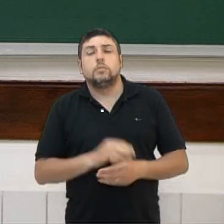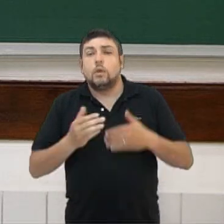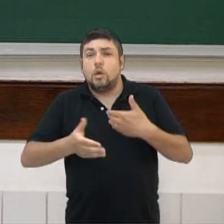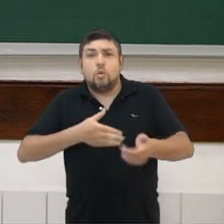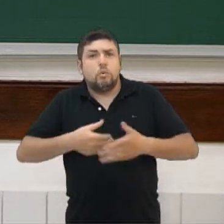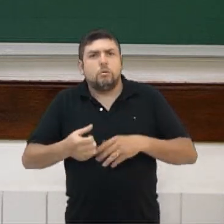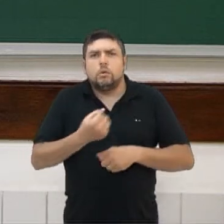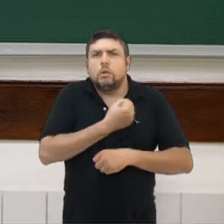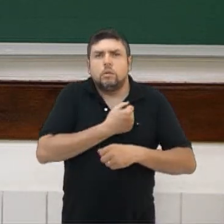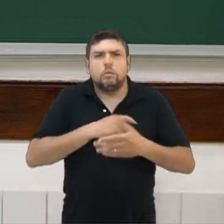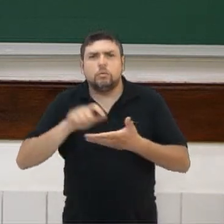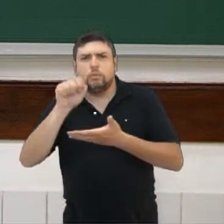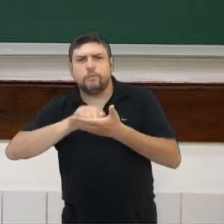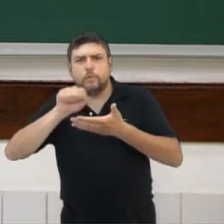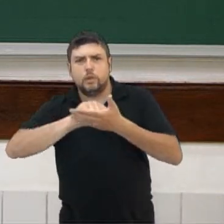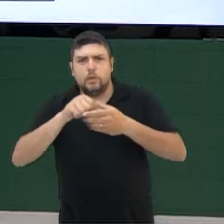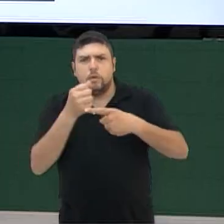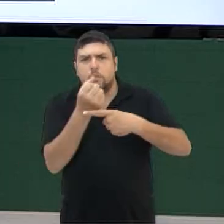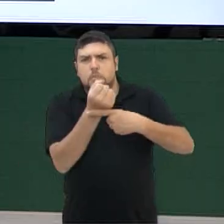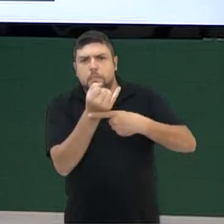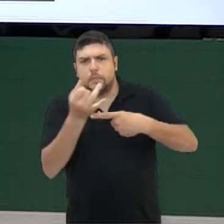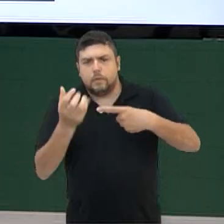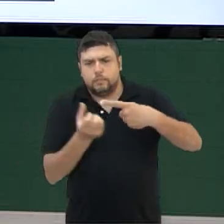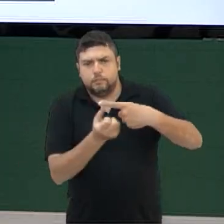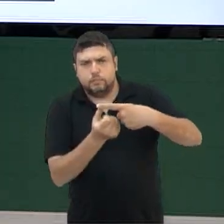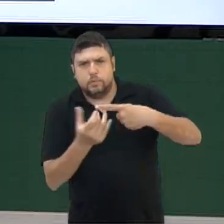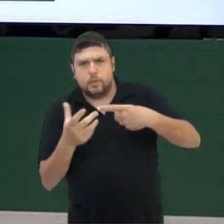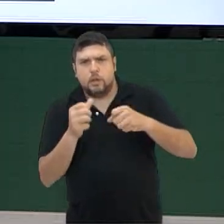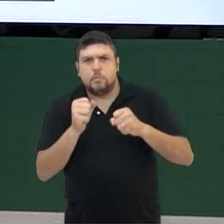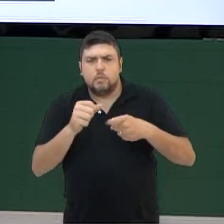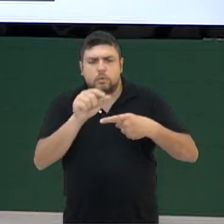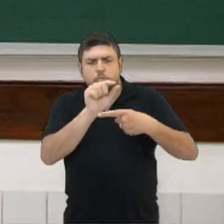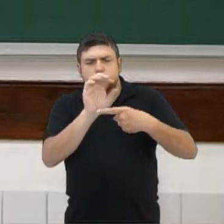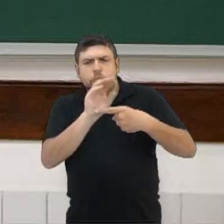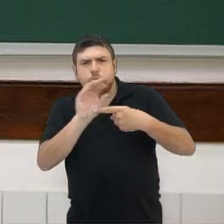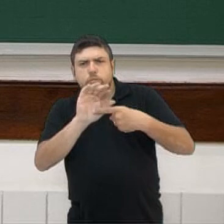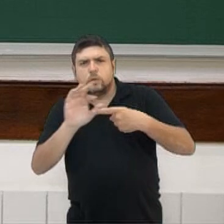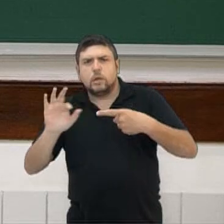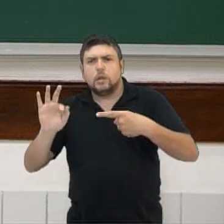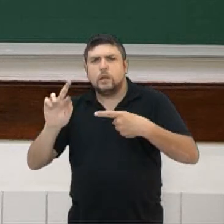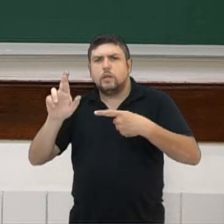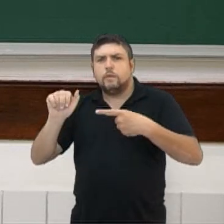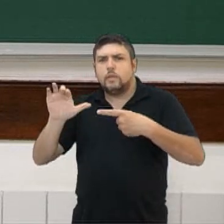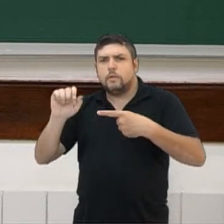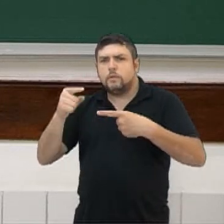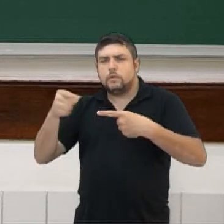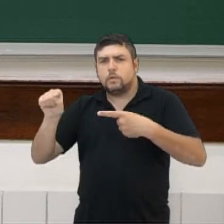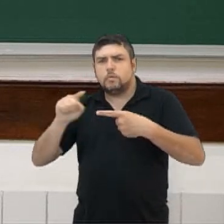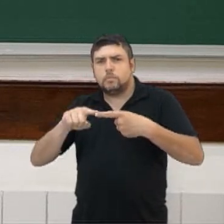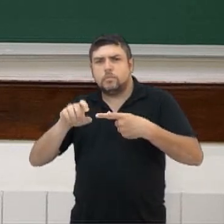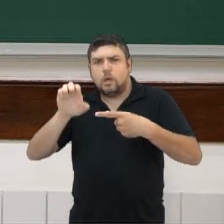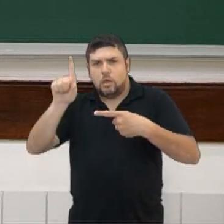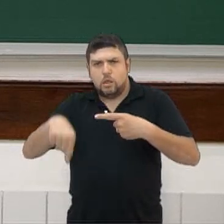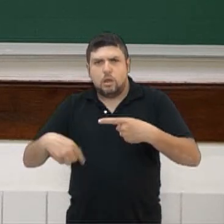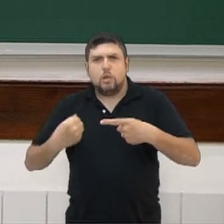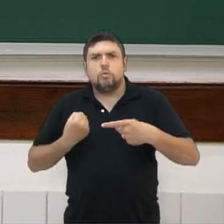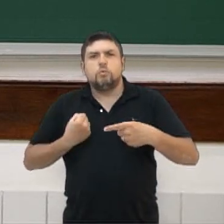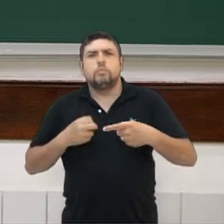de fração ou que possa ser escrito como uma fração é um número racional.